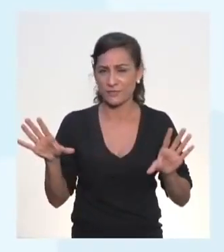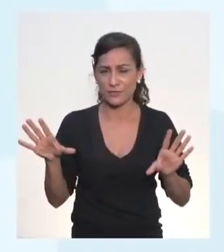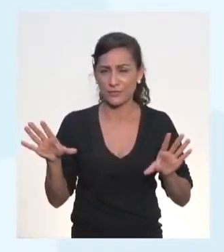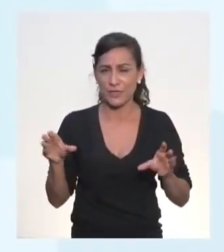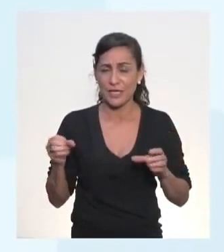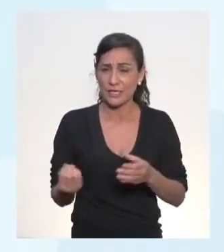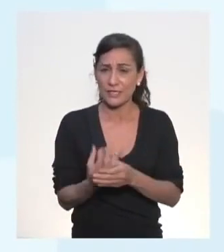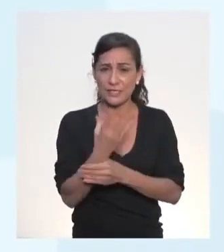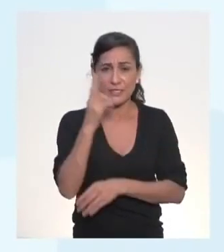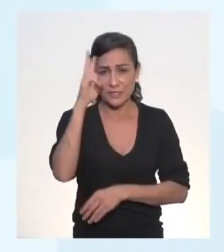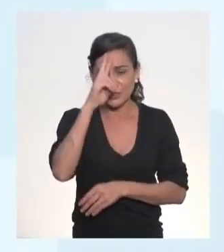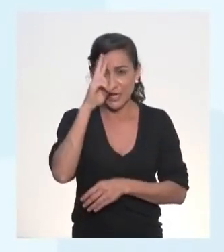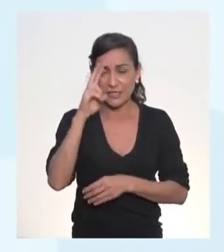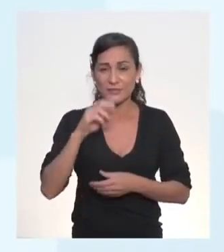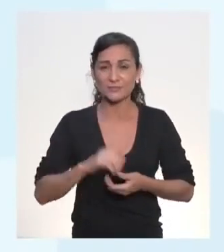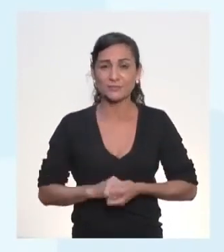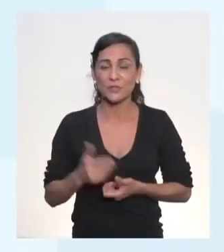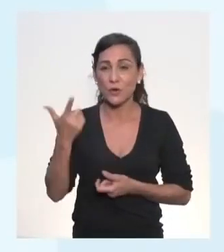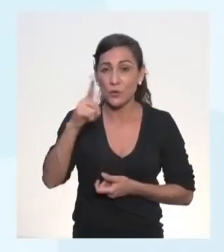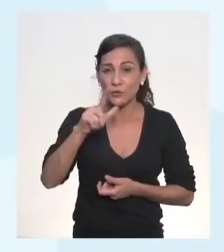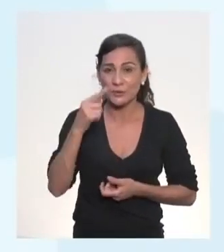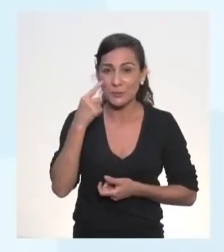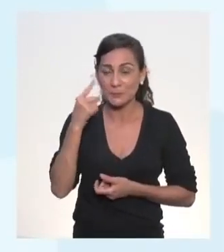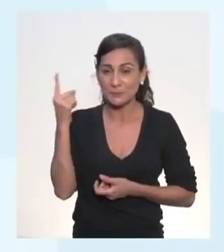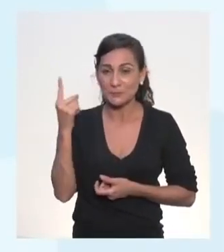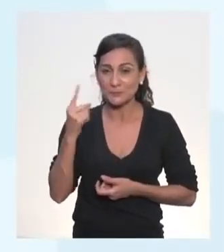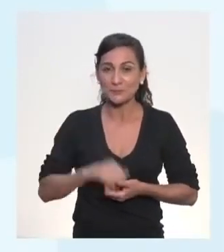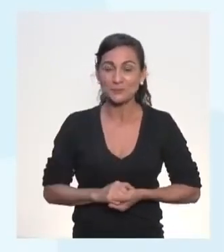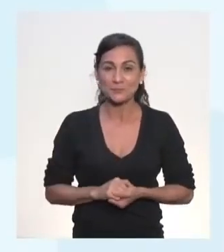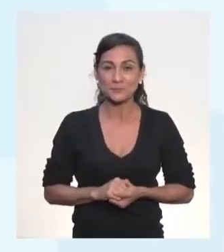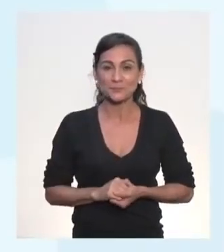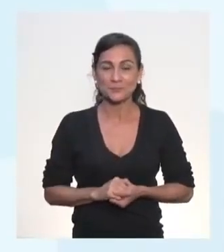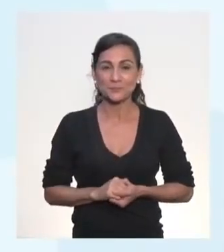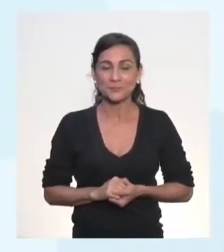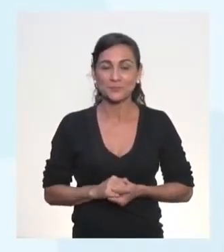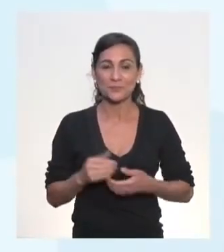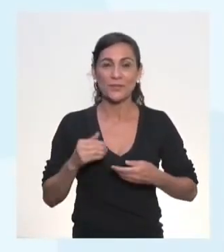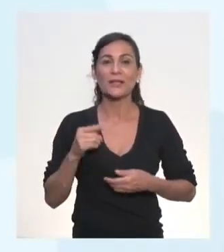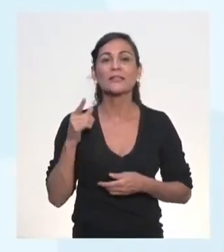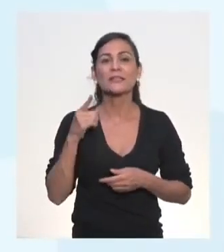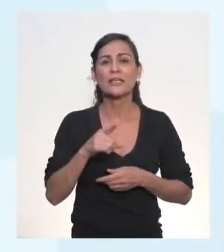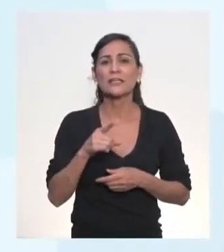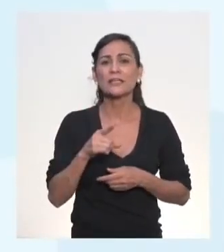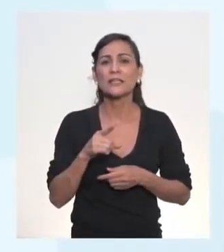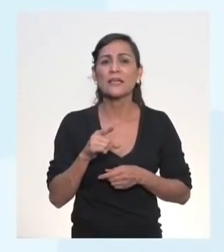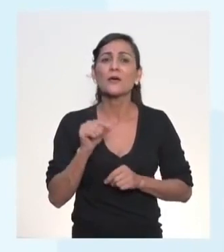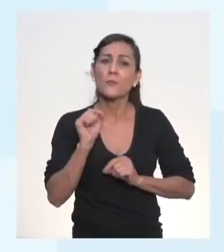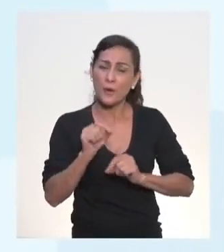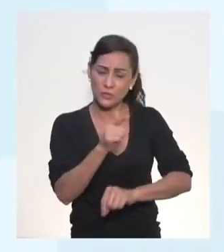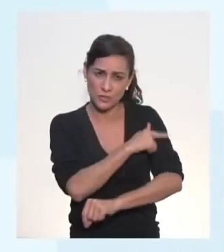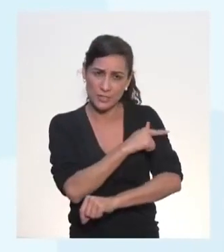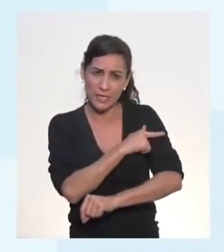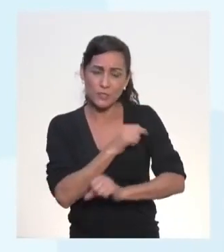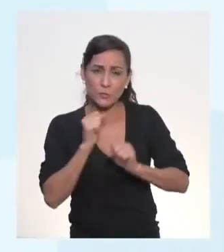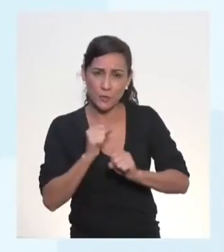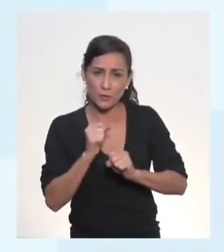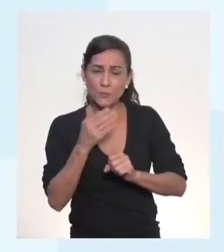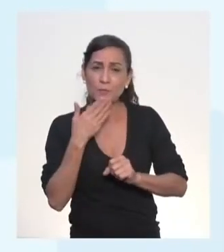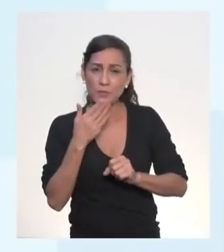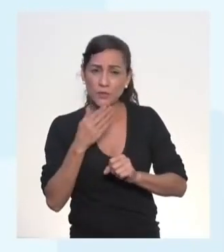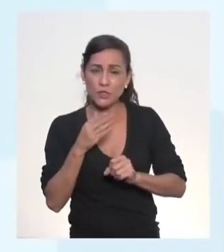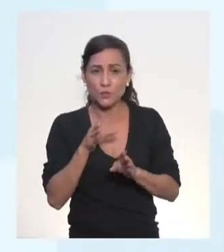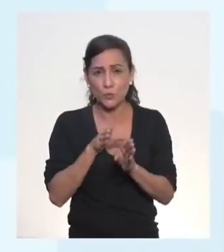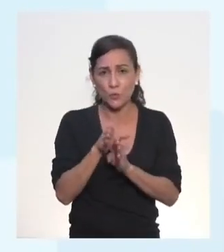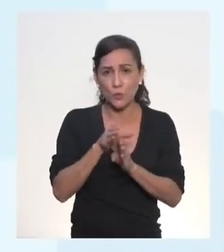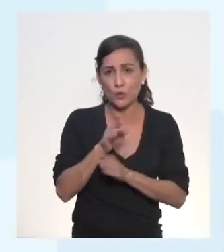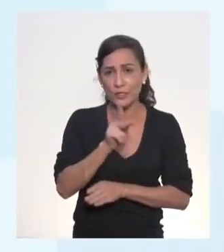história, pode ser de terror. Outra. Para os alunos que têm problema de visão, né, cegos, poderiam pedir para o professor orientar, né, fica